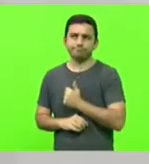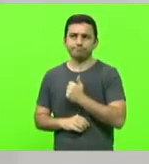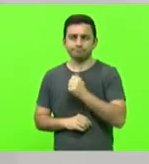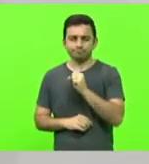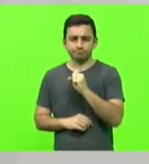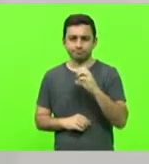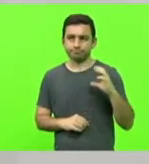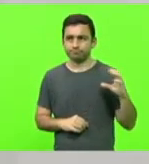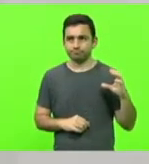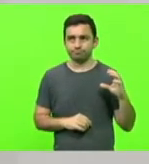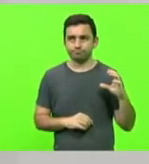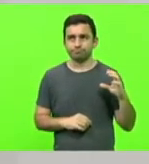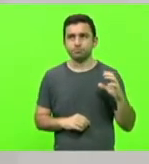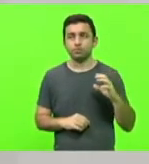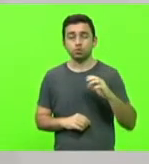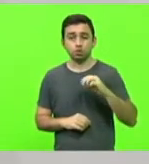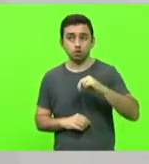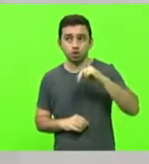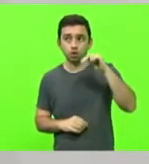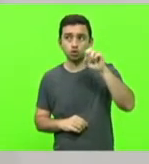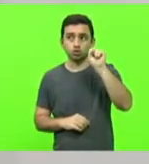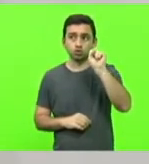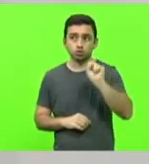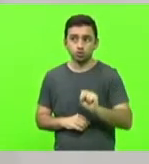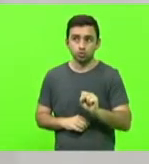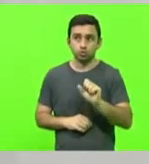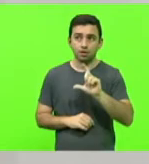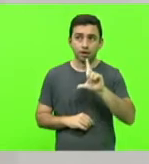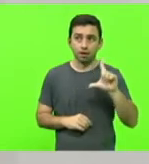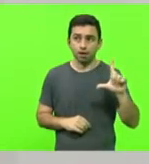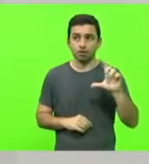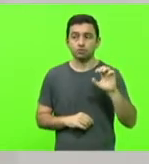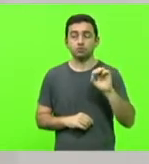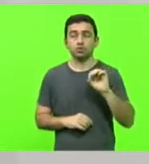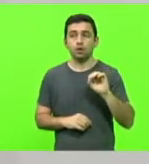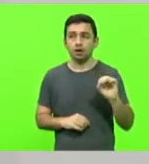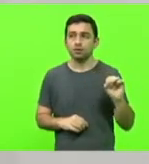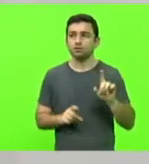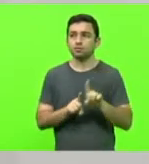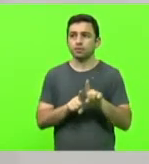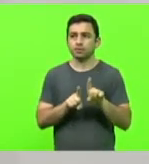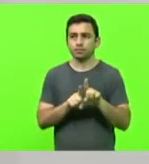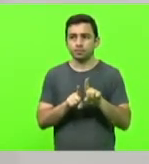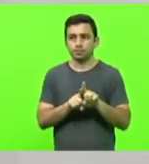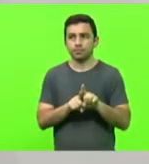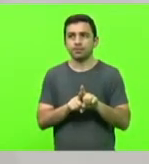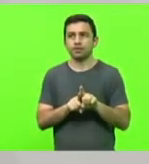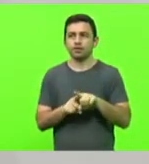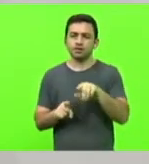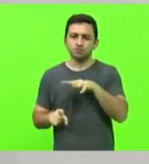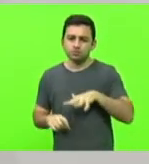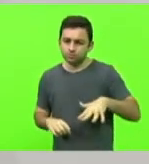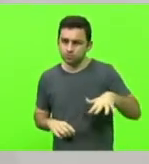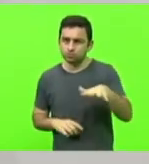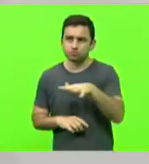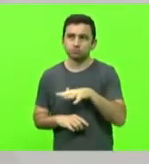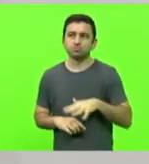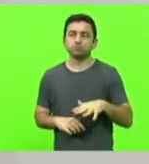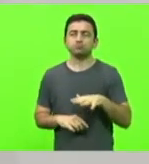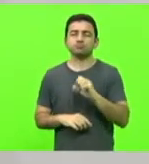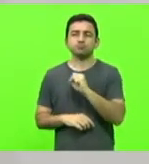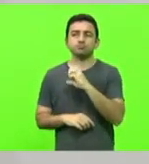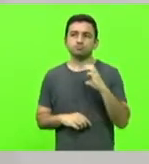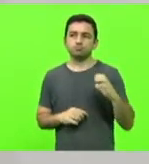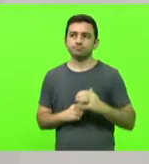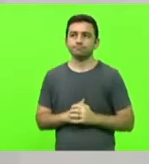Catarina, de norte, sul, leste, oeste, esse estado maravilhoso que se chama Santa Catarina.